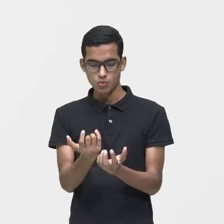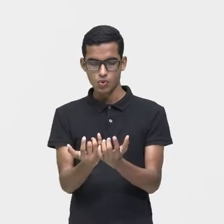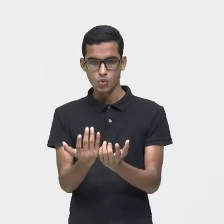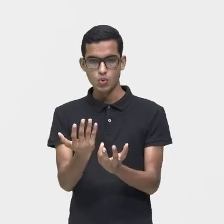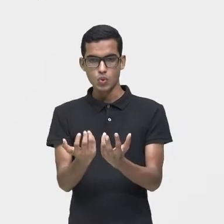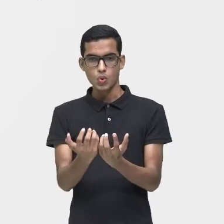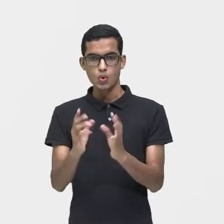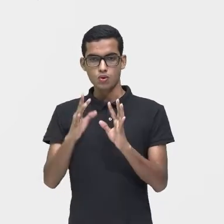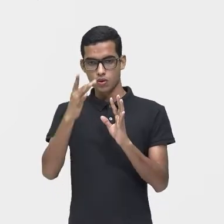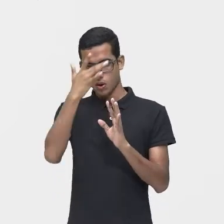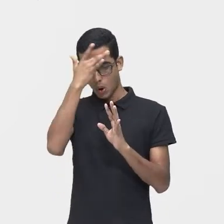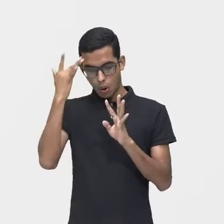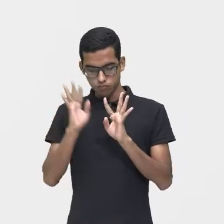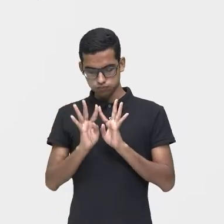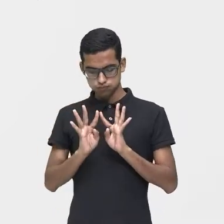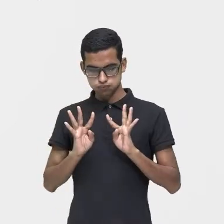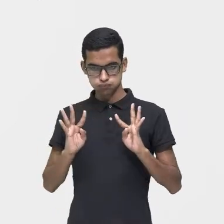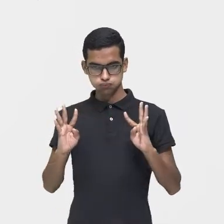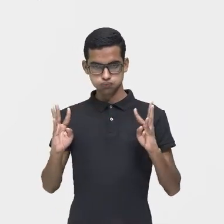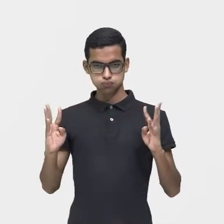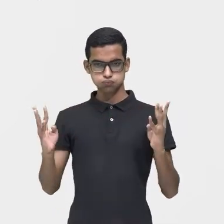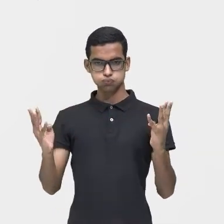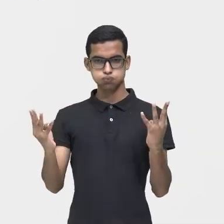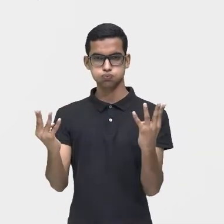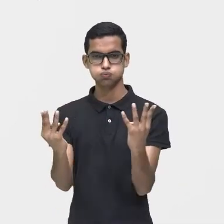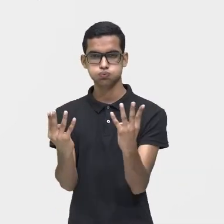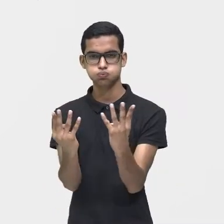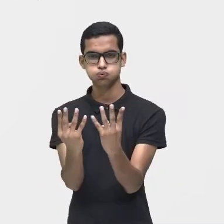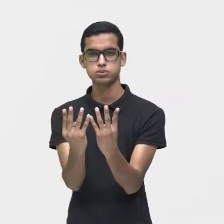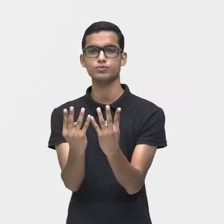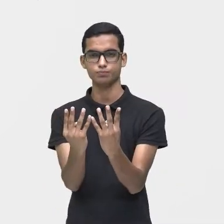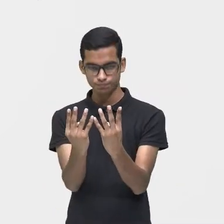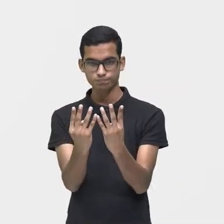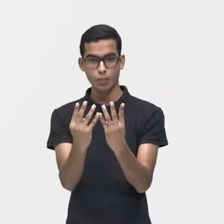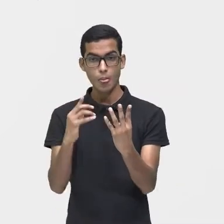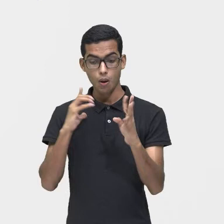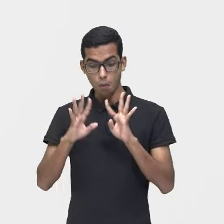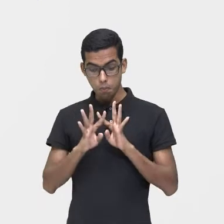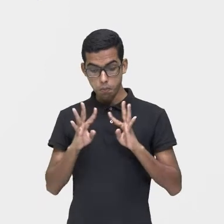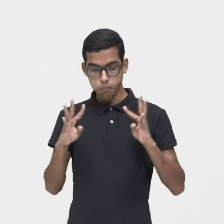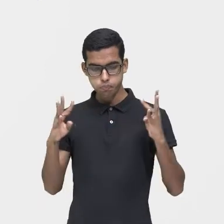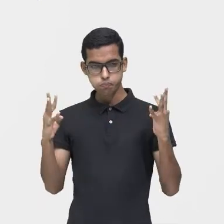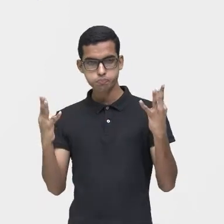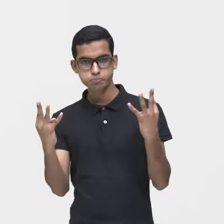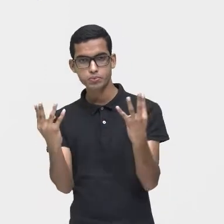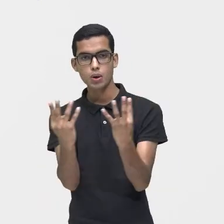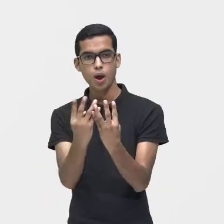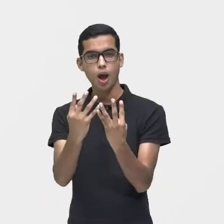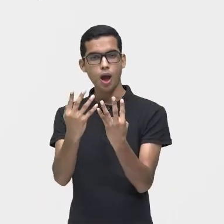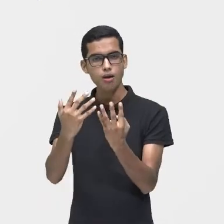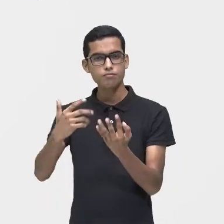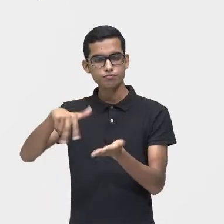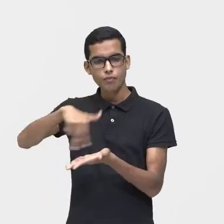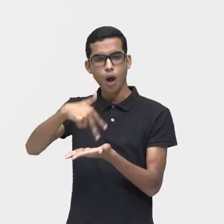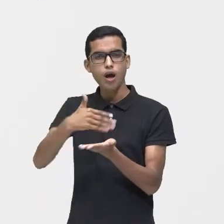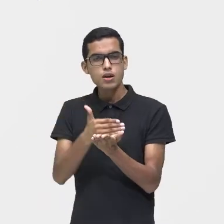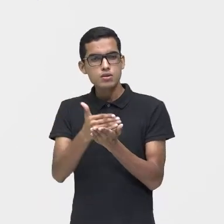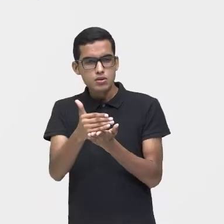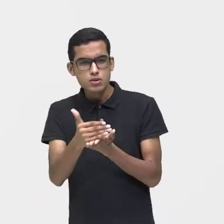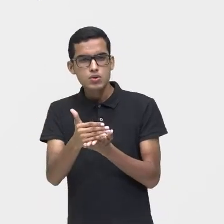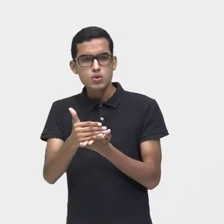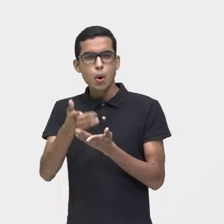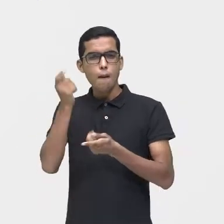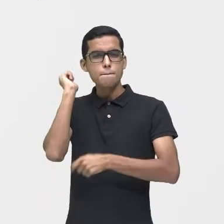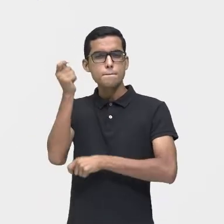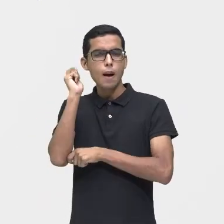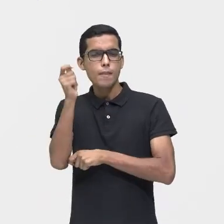distribuem-se em forma de um grande círculo. Aí, essa dança já tem o círculo. A dança inicia-se com o tocar dos